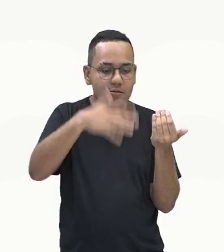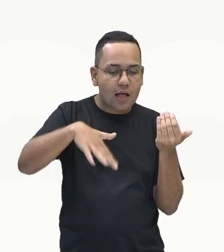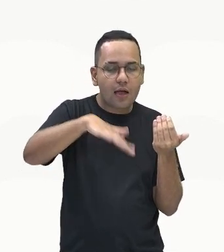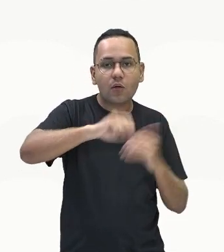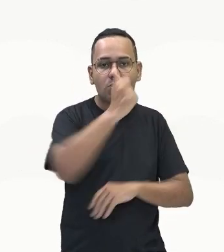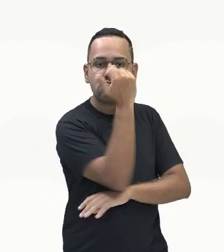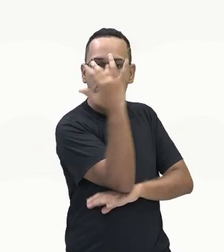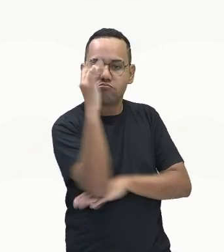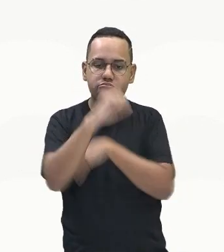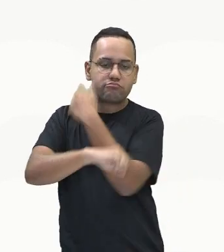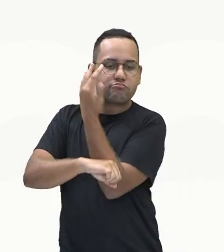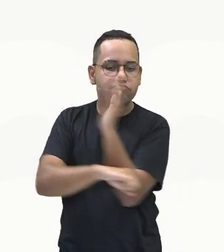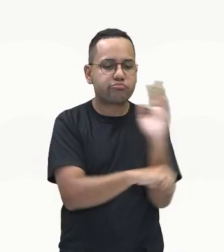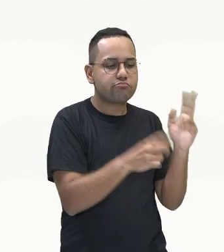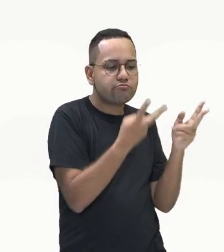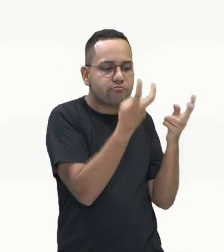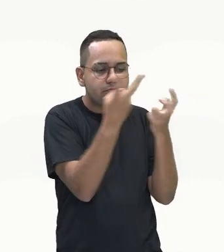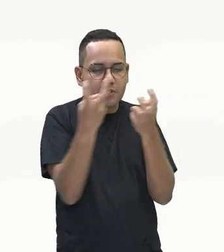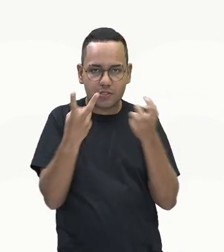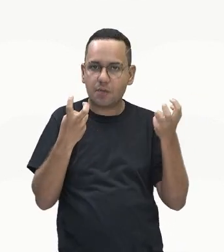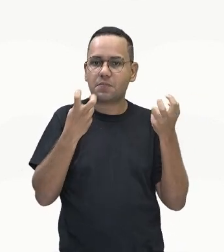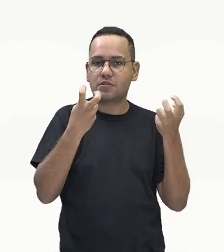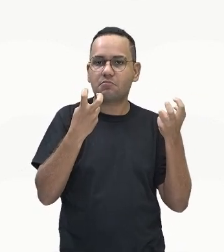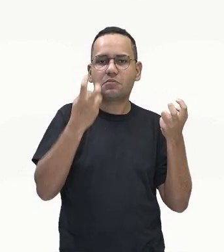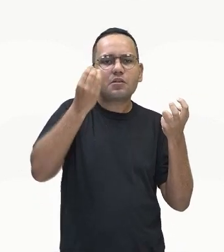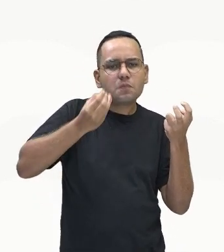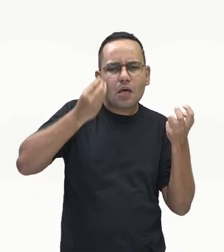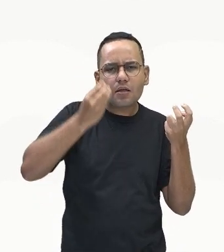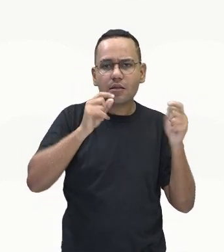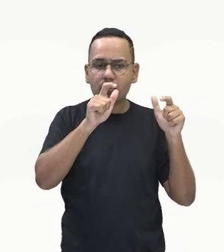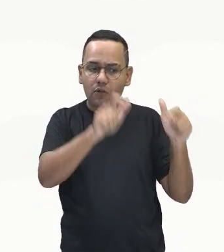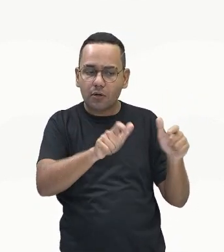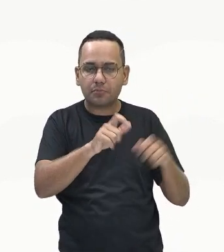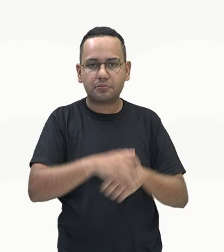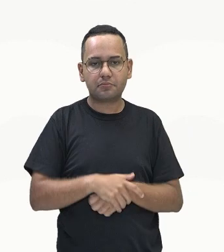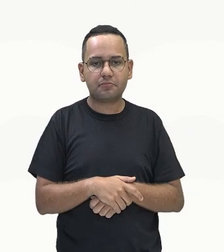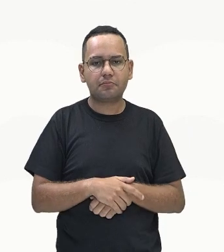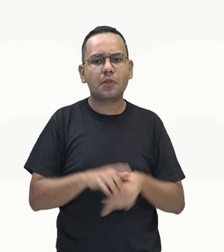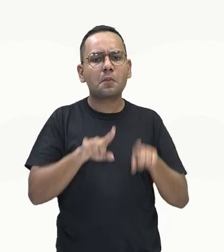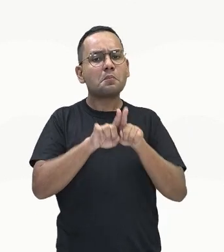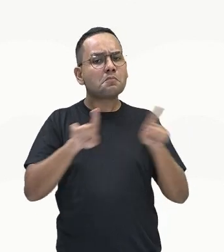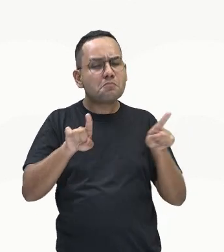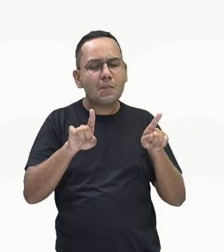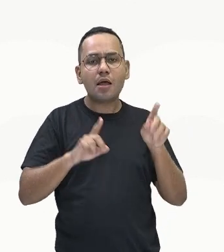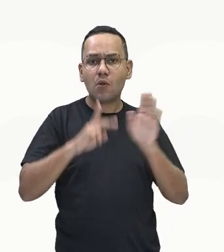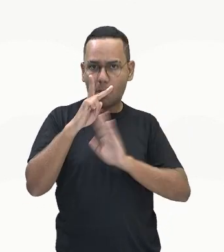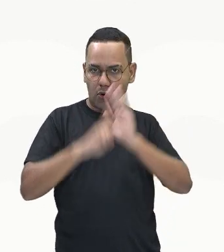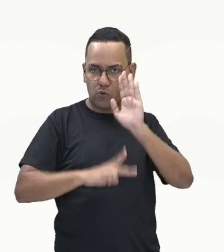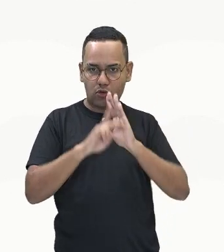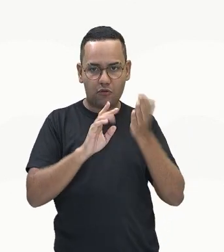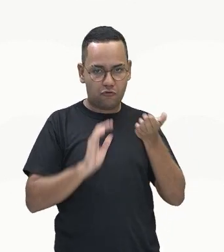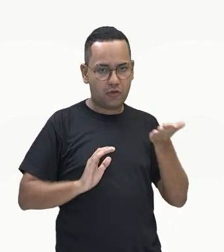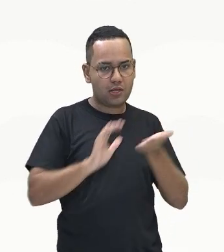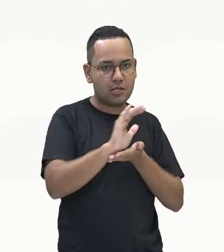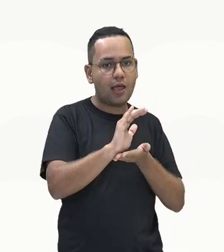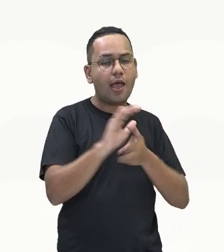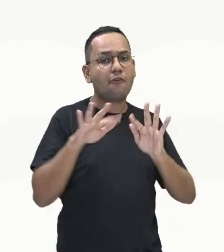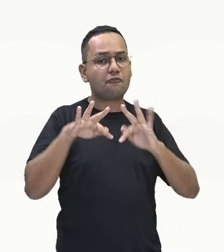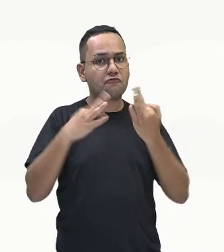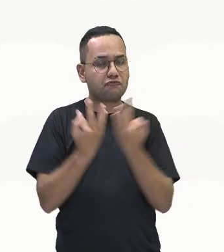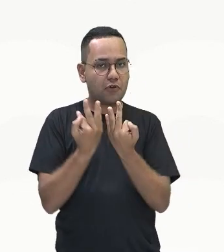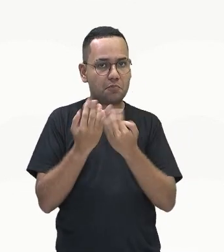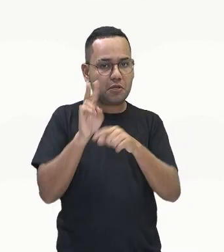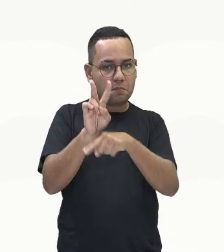a beleza natural da região. Para financiar o projeto, a família contraiu um empréstimo de R$50